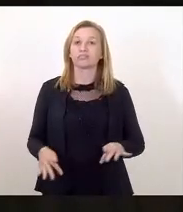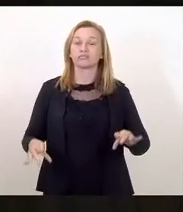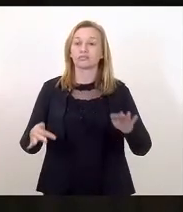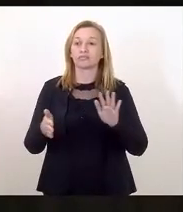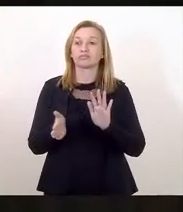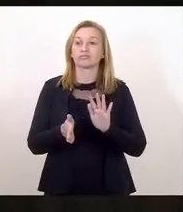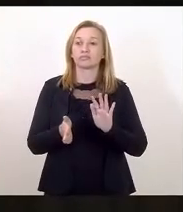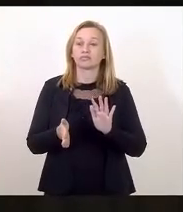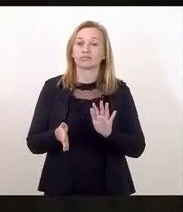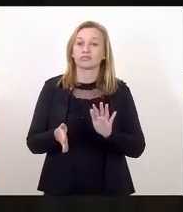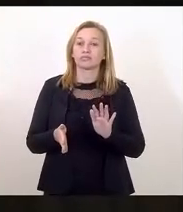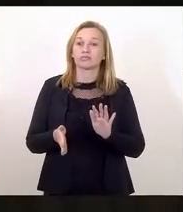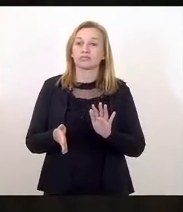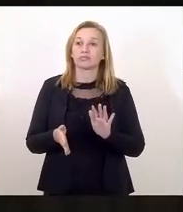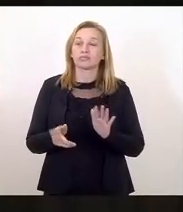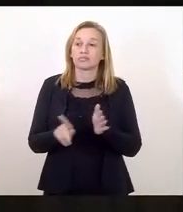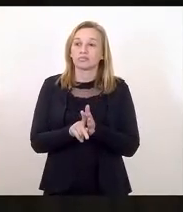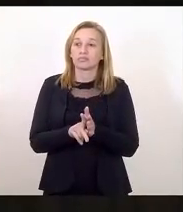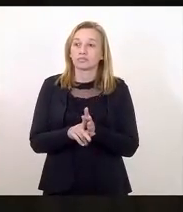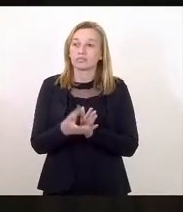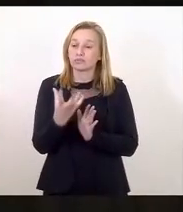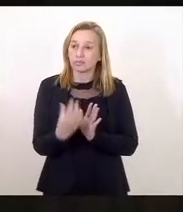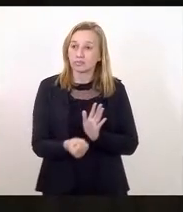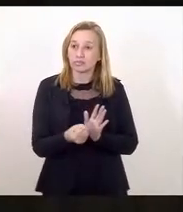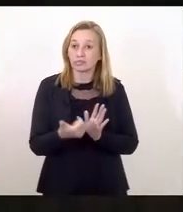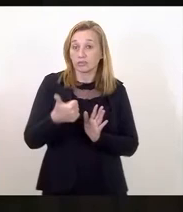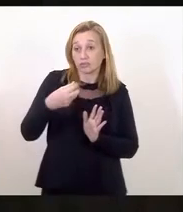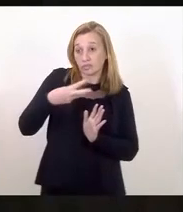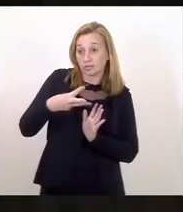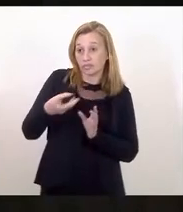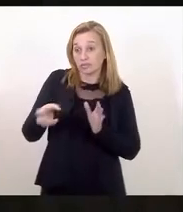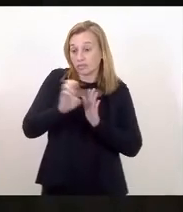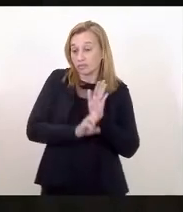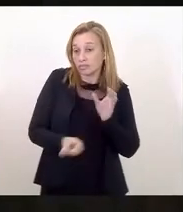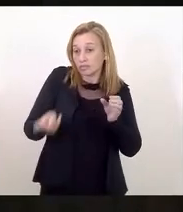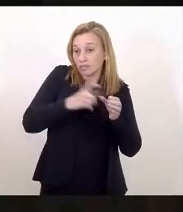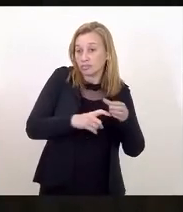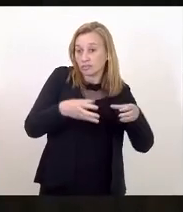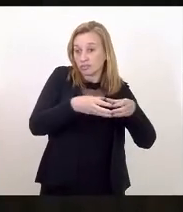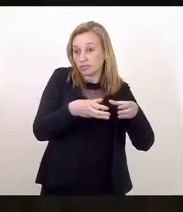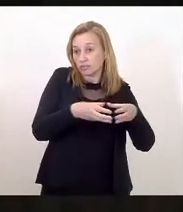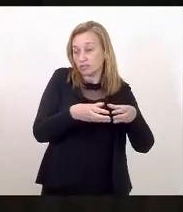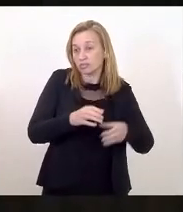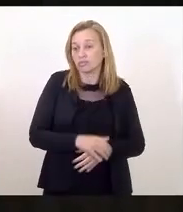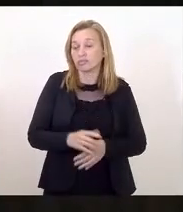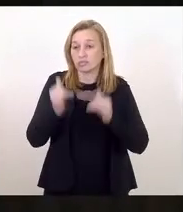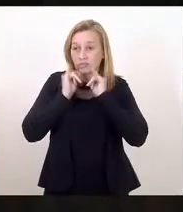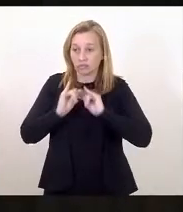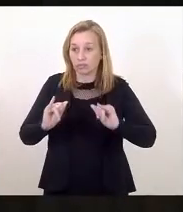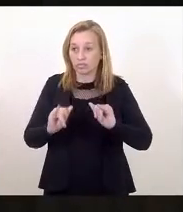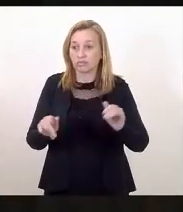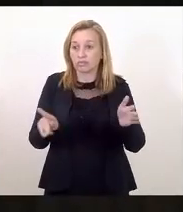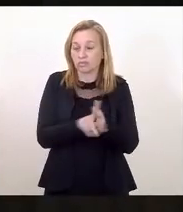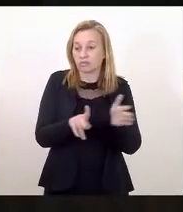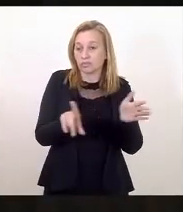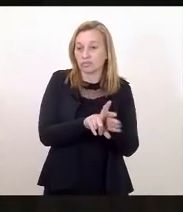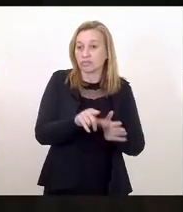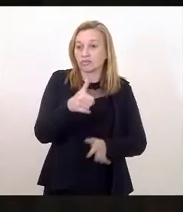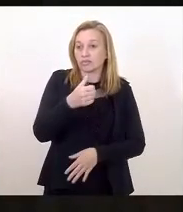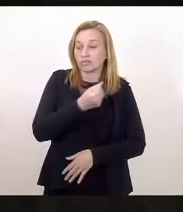discussão, o presente projeto recebeu 13 emendas e retorna às comissões. Anuncio o projeto de lei número